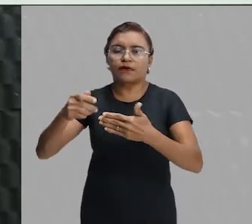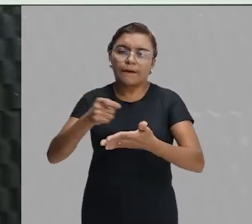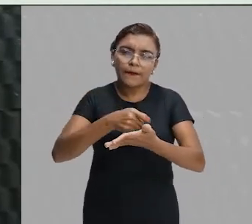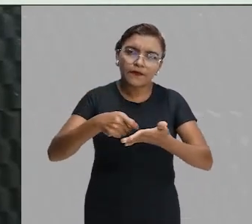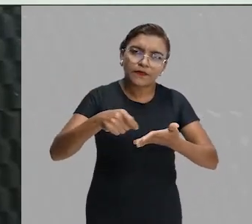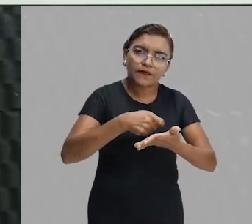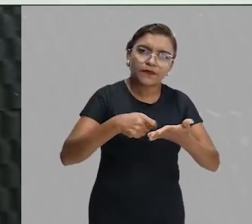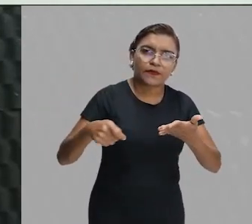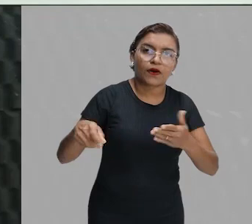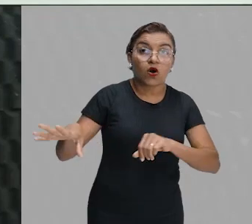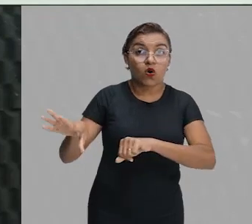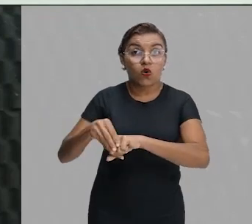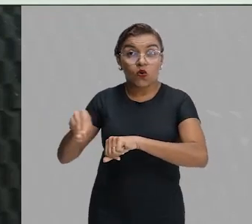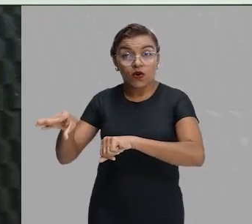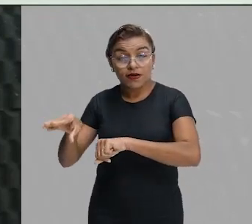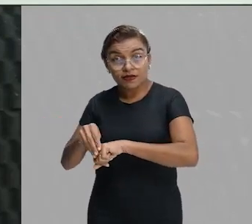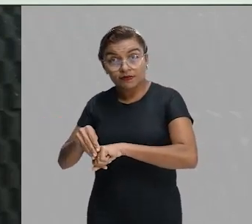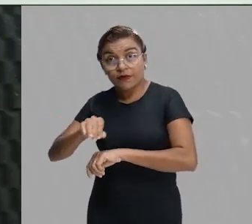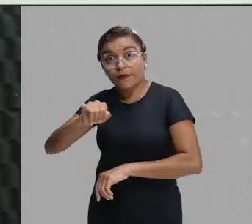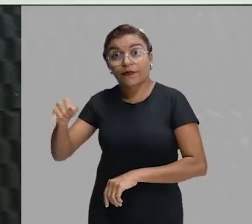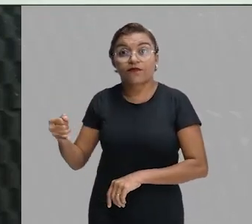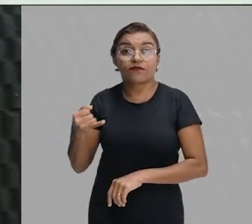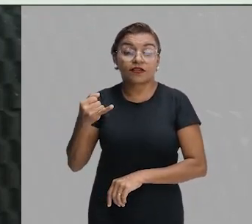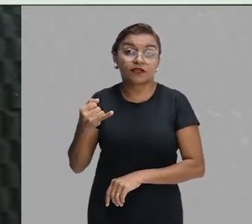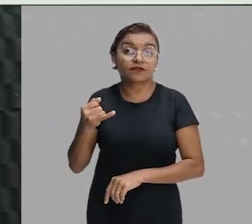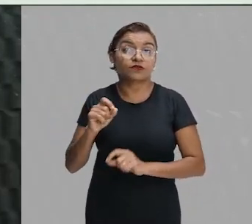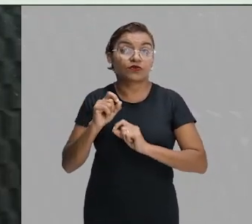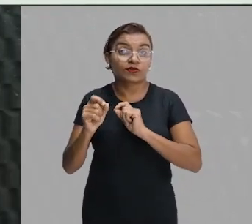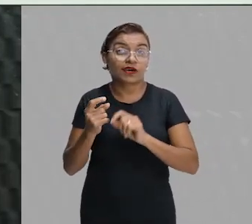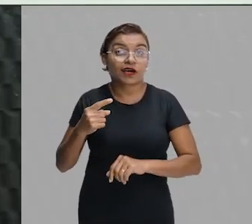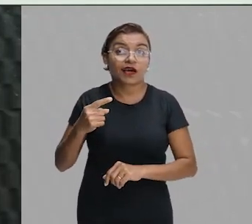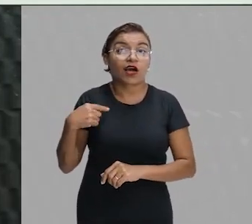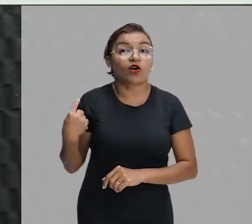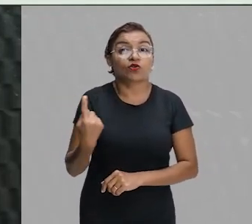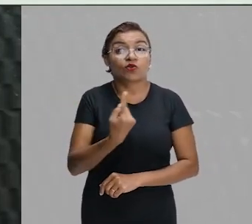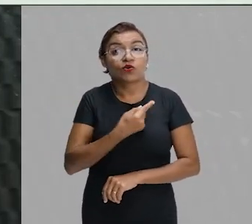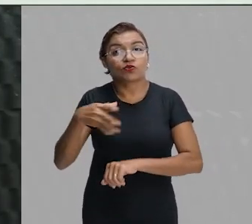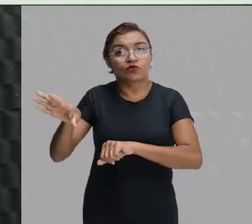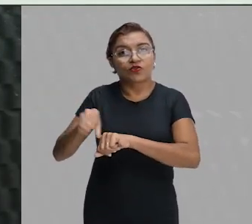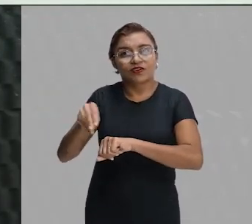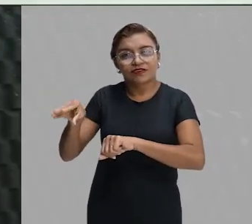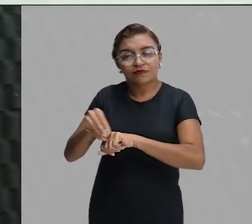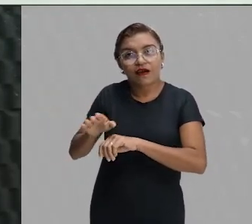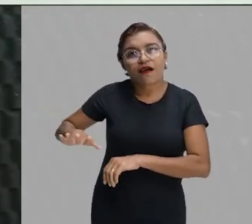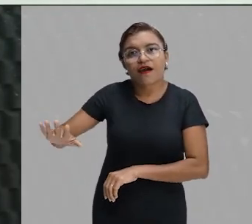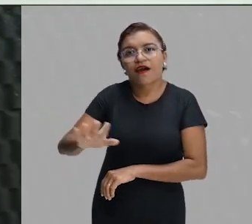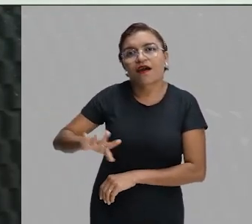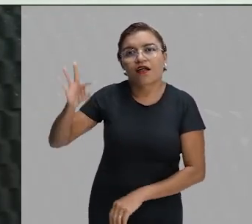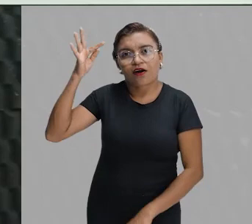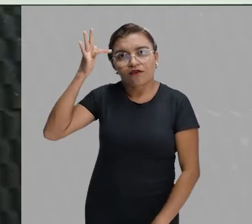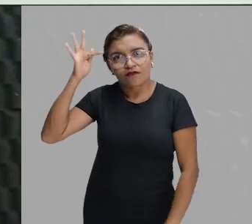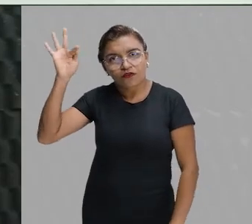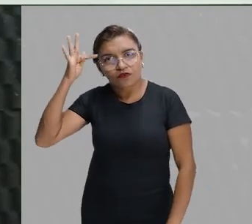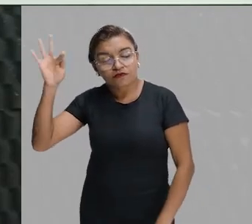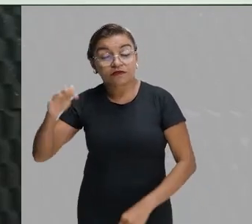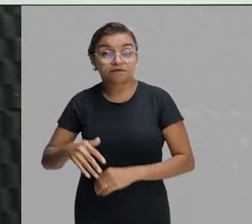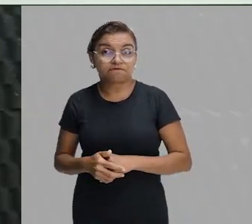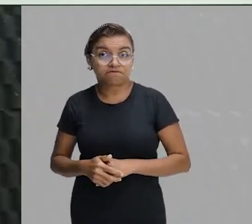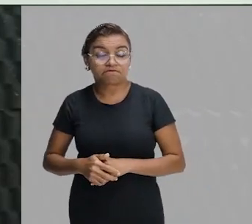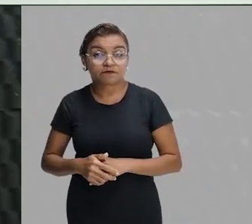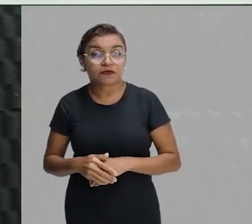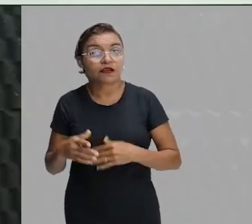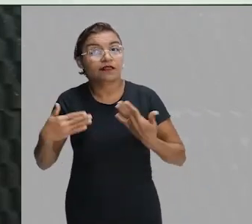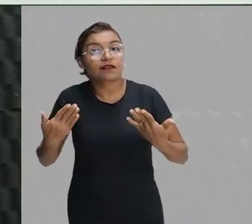mais conhecimento, aproveitando o nosso conhecimento em filosofia, tá? Para que isso seja possível. E aí